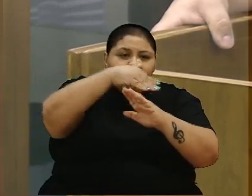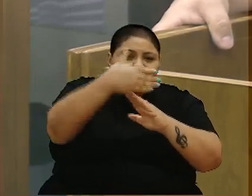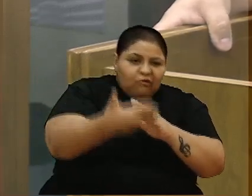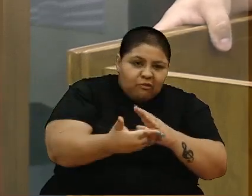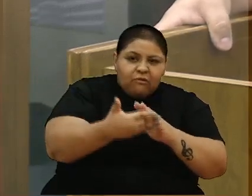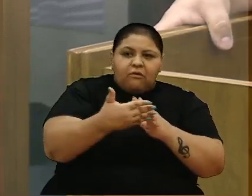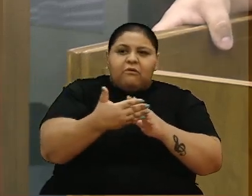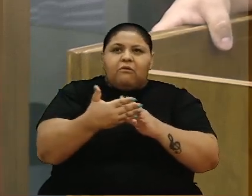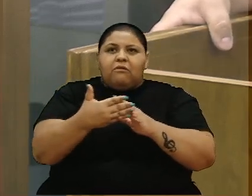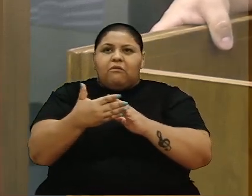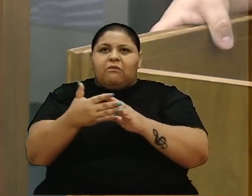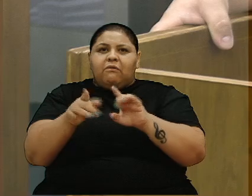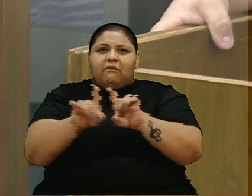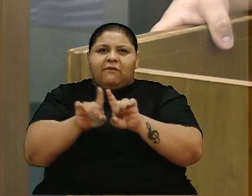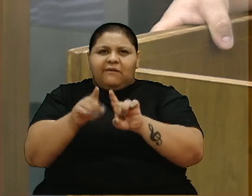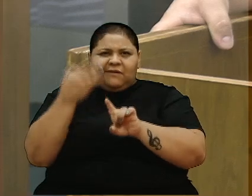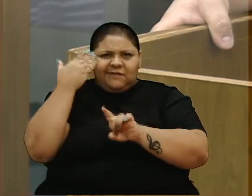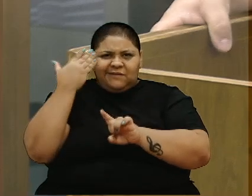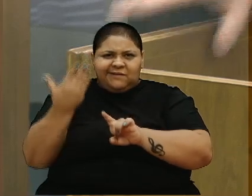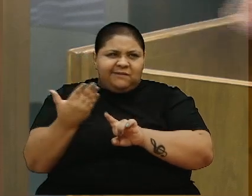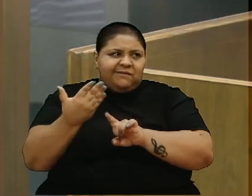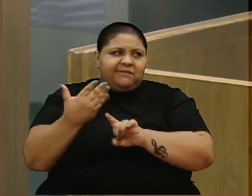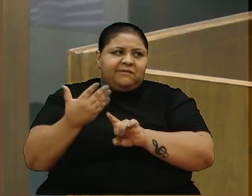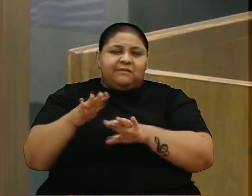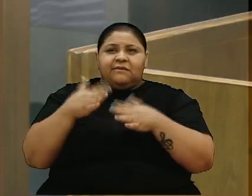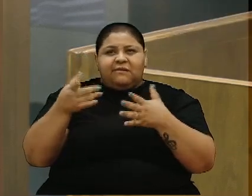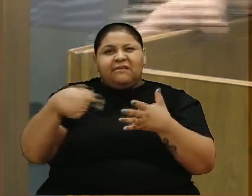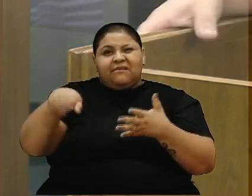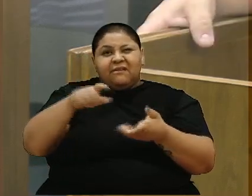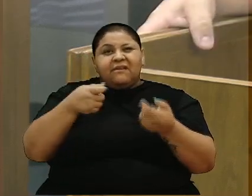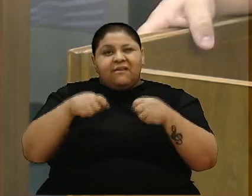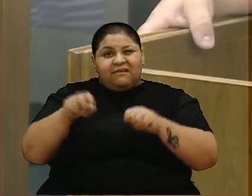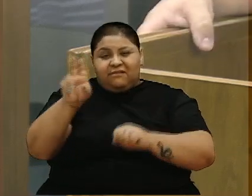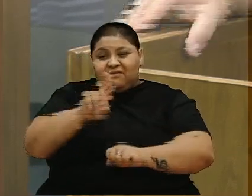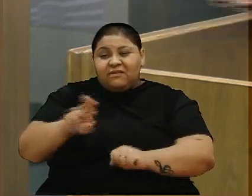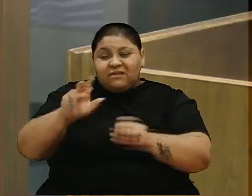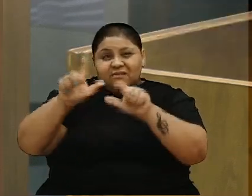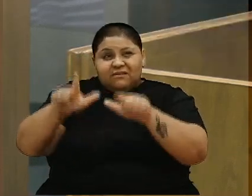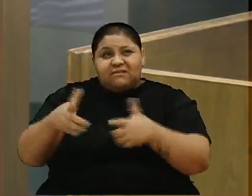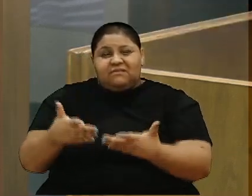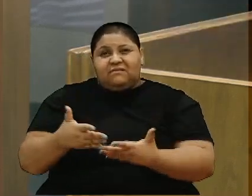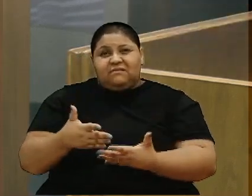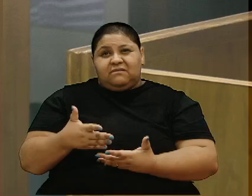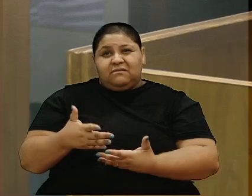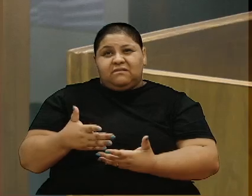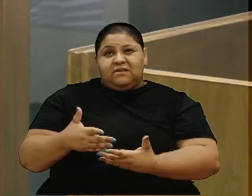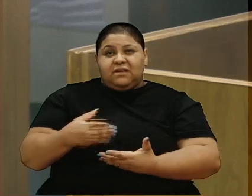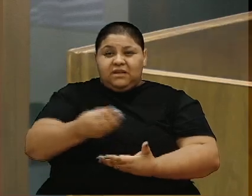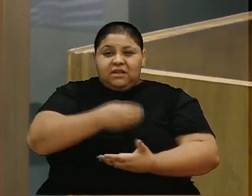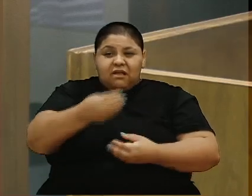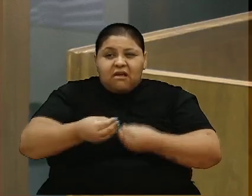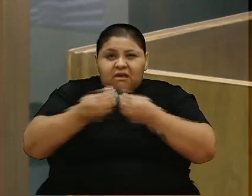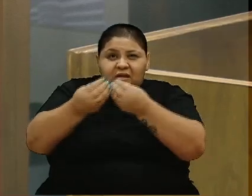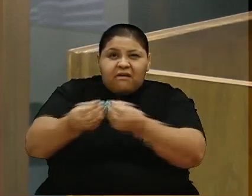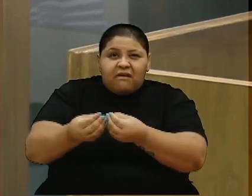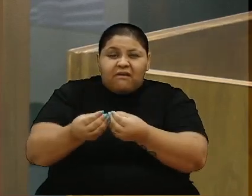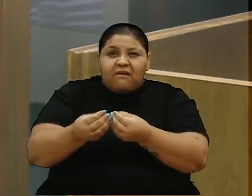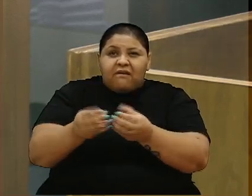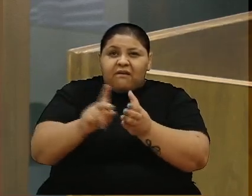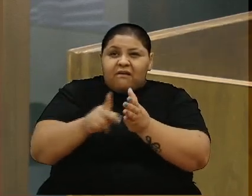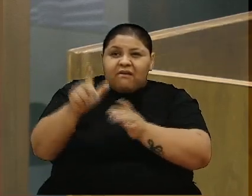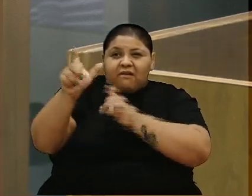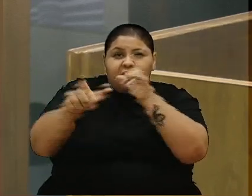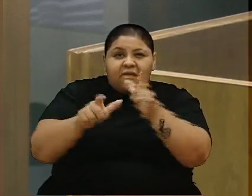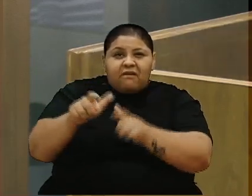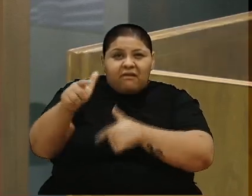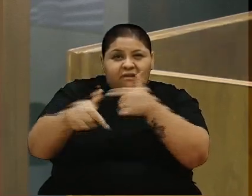no teto e está no chão. Né? Então nós precisamos ocupar esse espaço. Se a gente der vida para ele, as próprias pessoas que